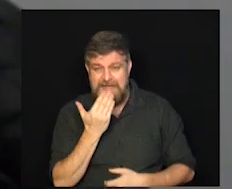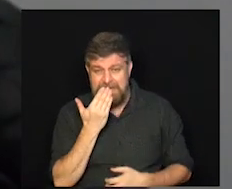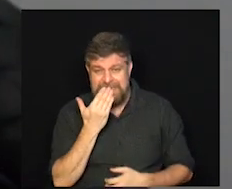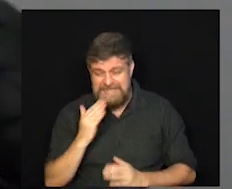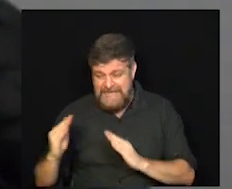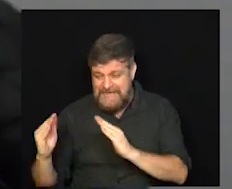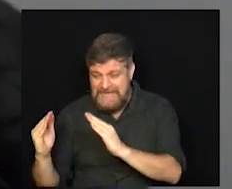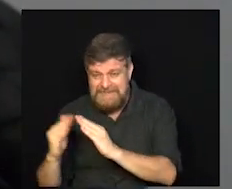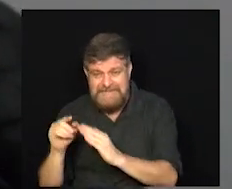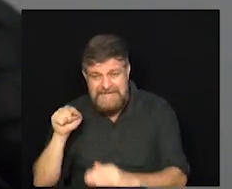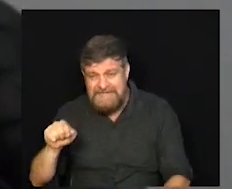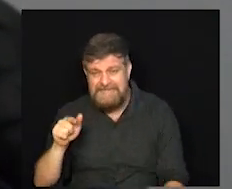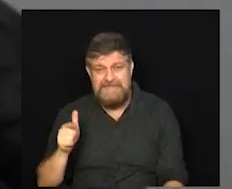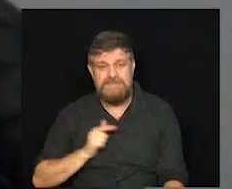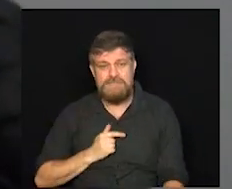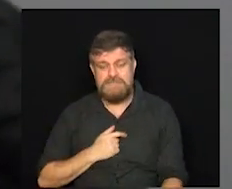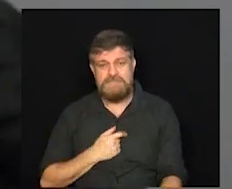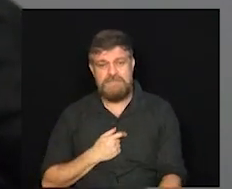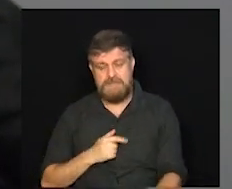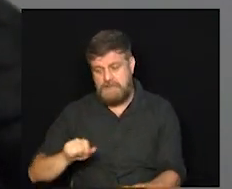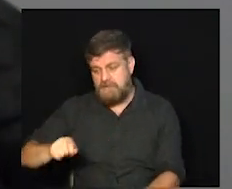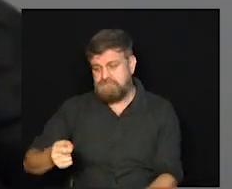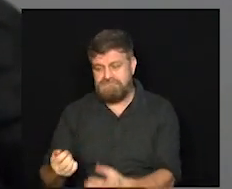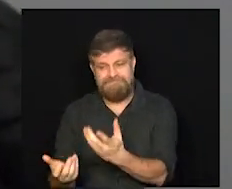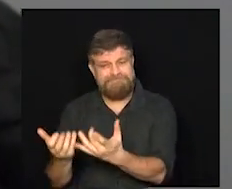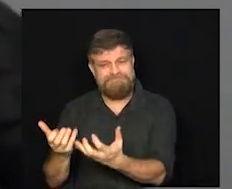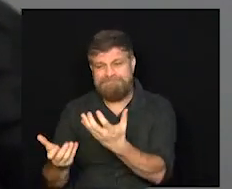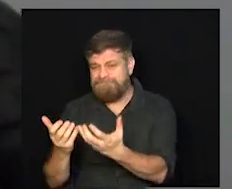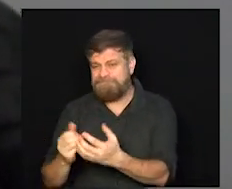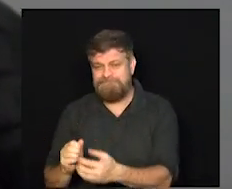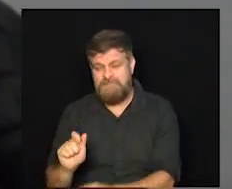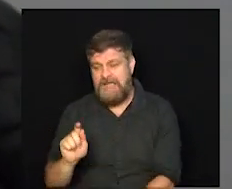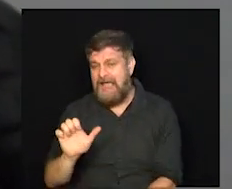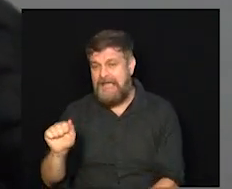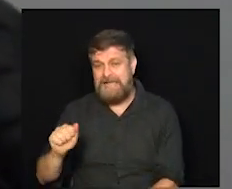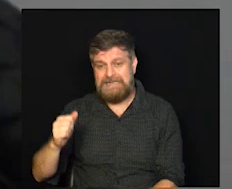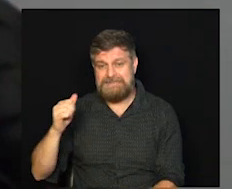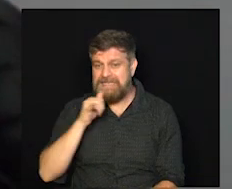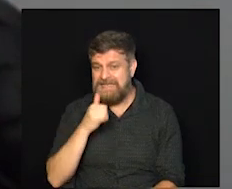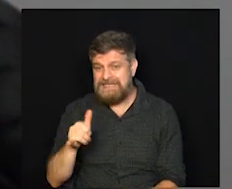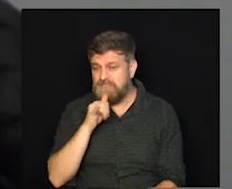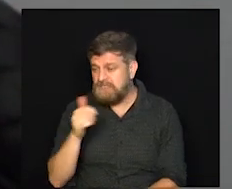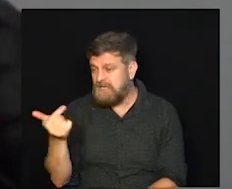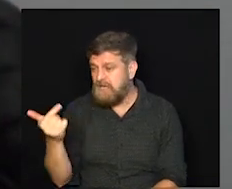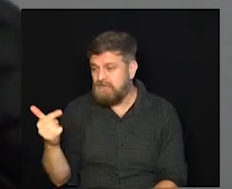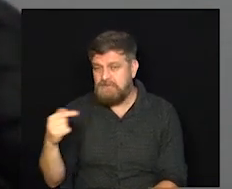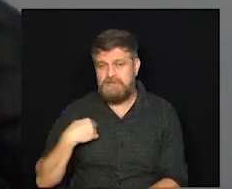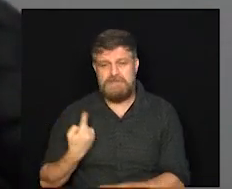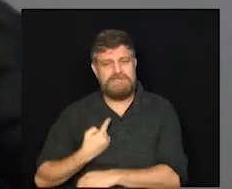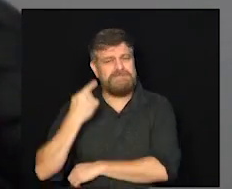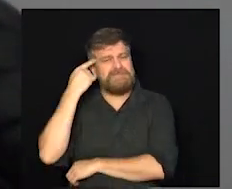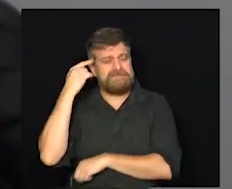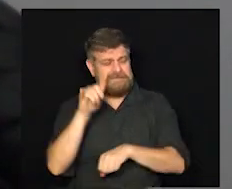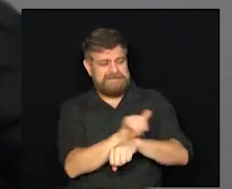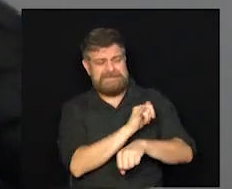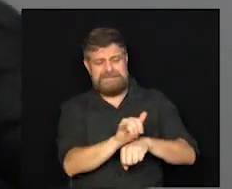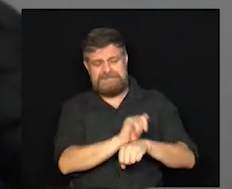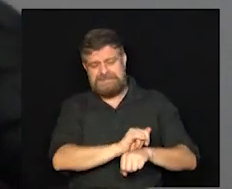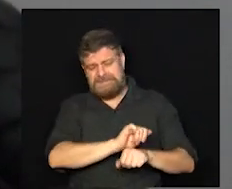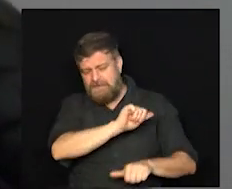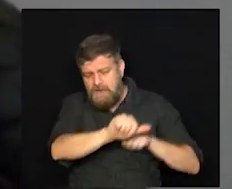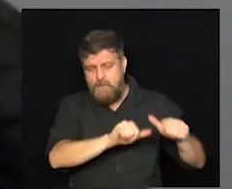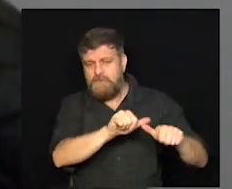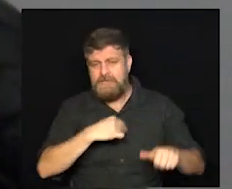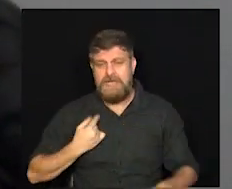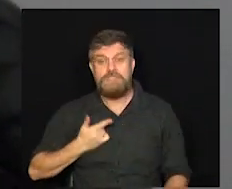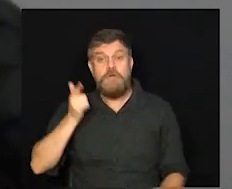das pessoas, elas não tinham gás, elas não tinham água, elas não tinham energia elétrica. Então a gente criou um outro modelo onde a gente